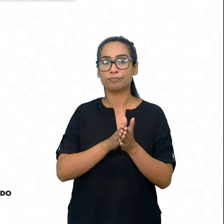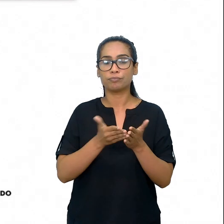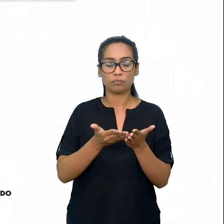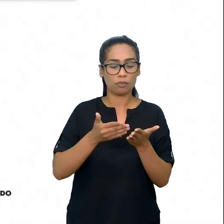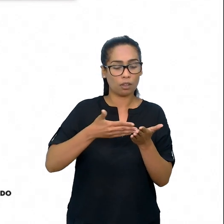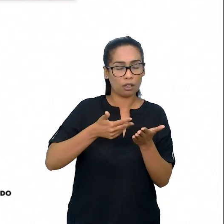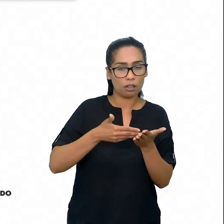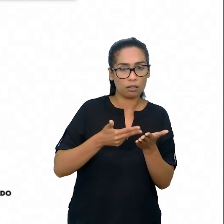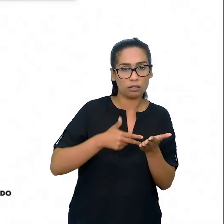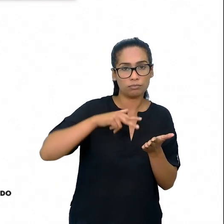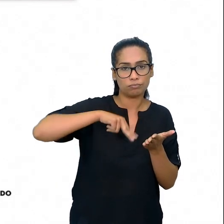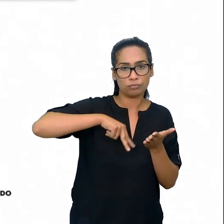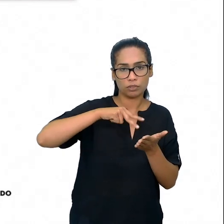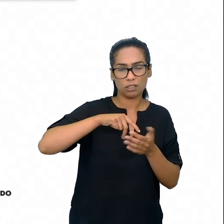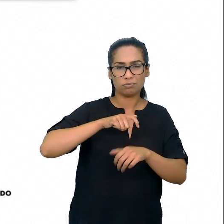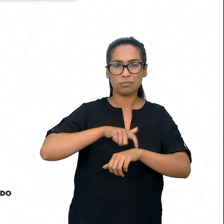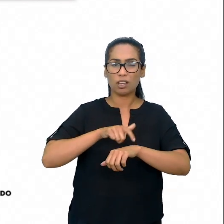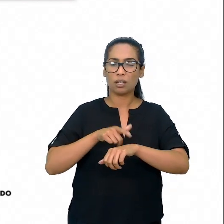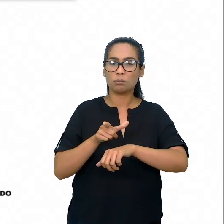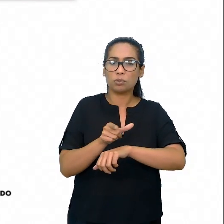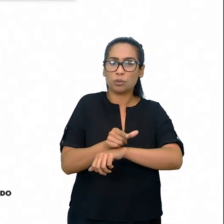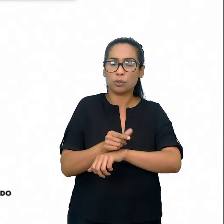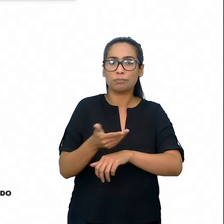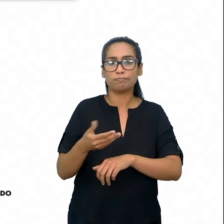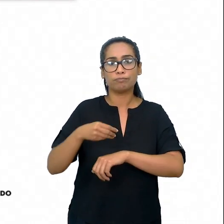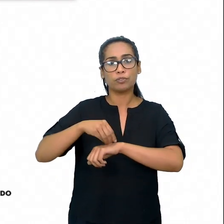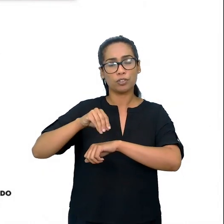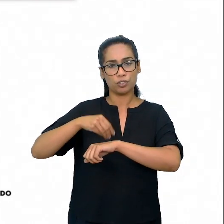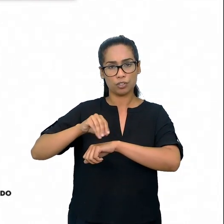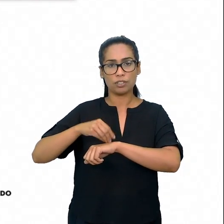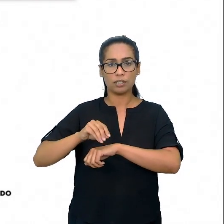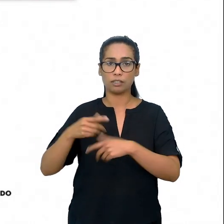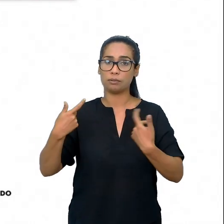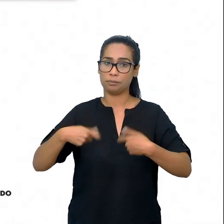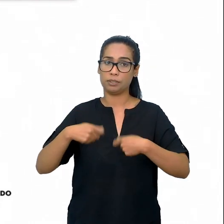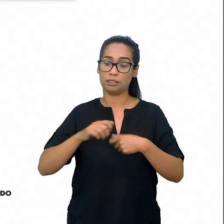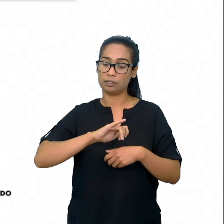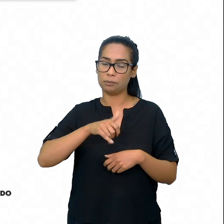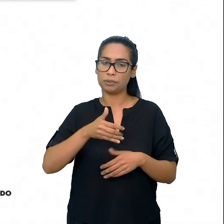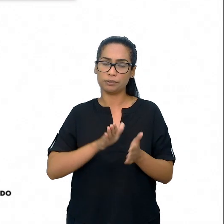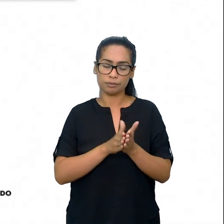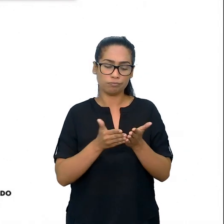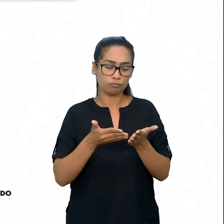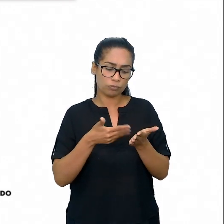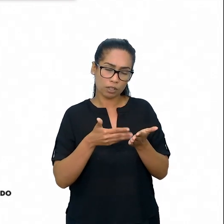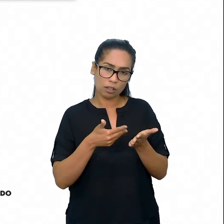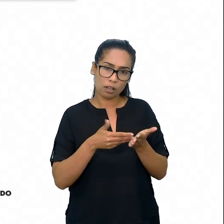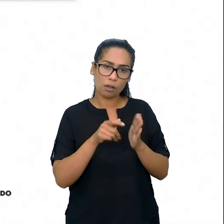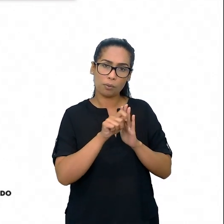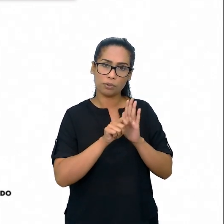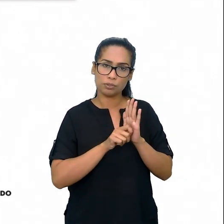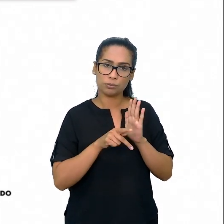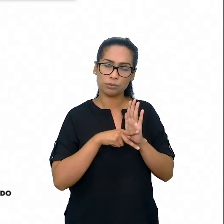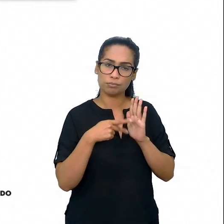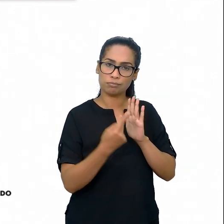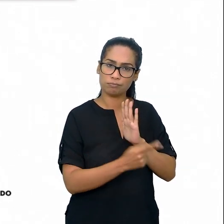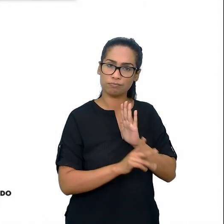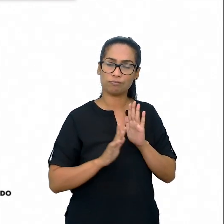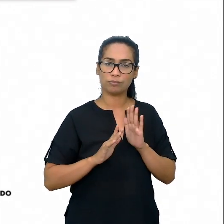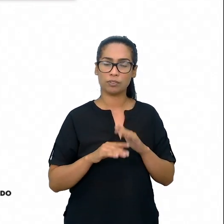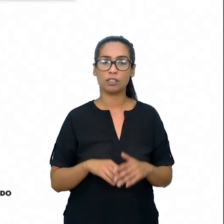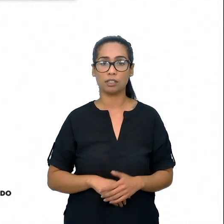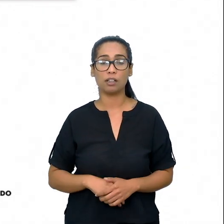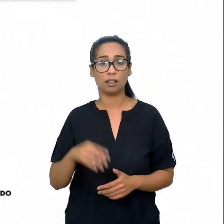tenha tido a oportunidade, eu recomendo que, na medida do possível, vocês aproveitem para ler, né? Porque é um material, de fato, assim,